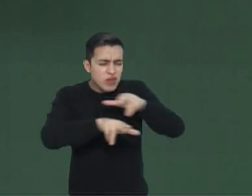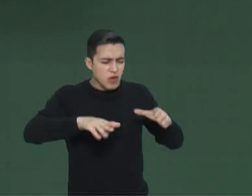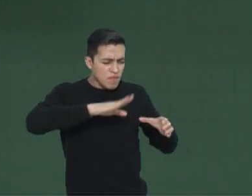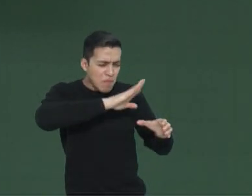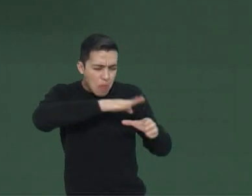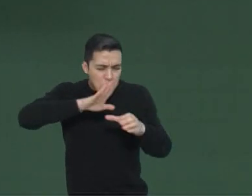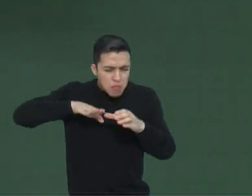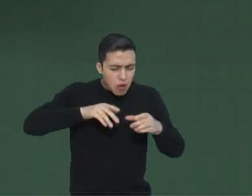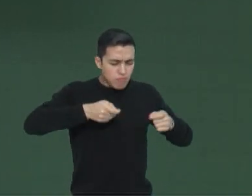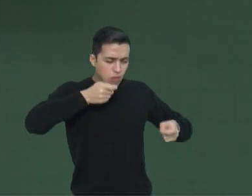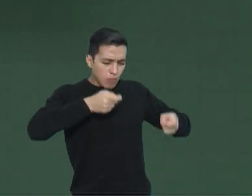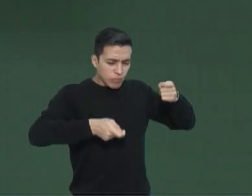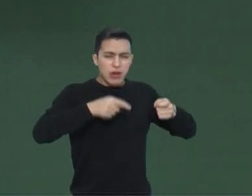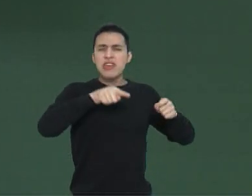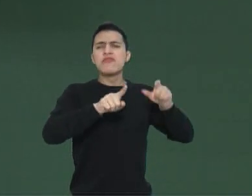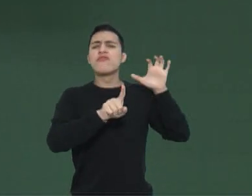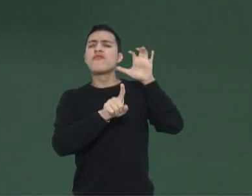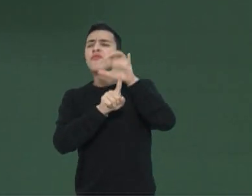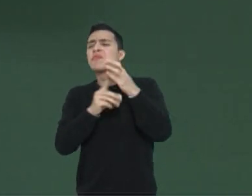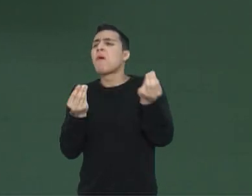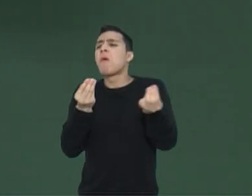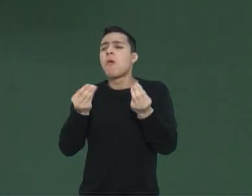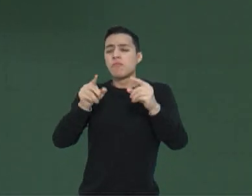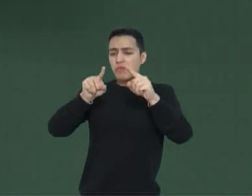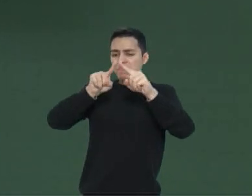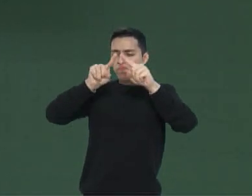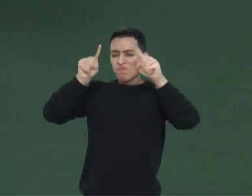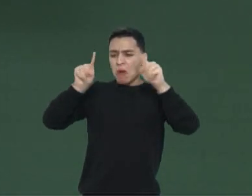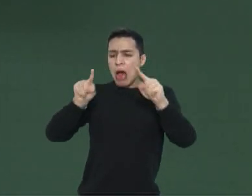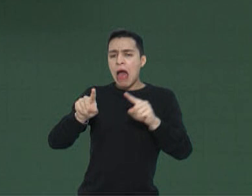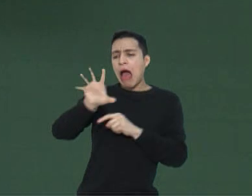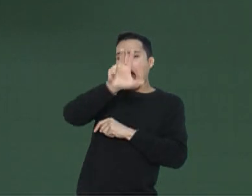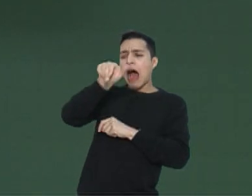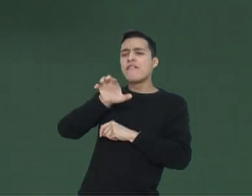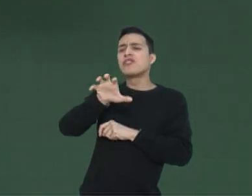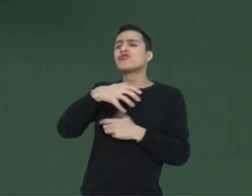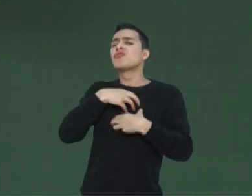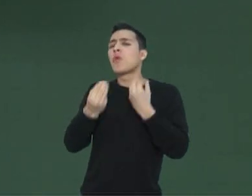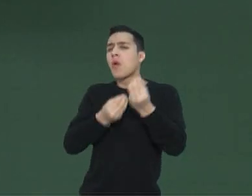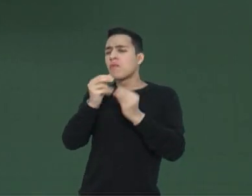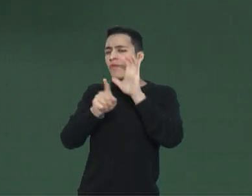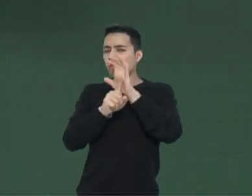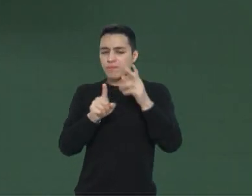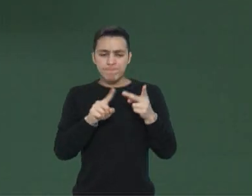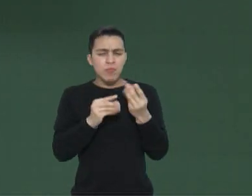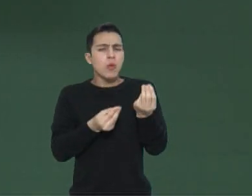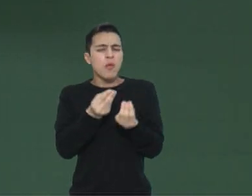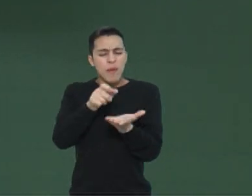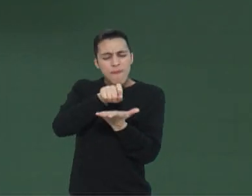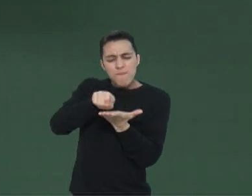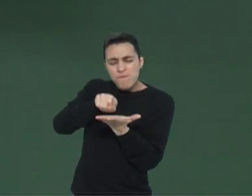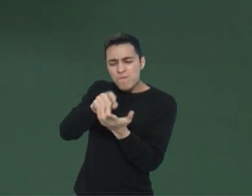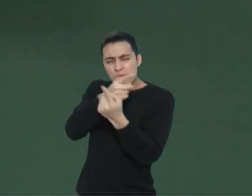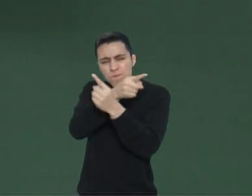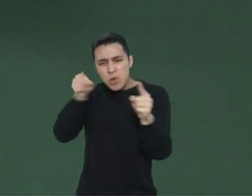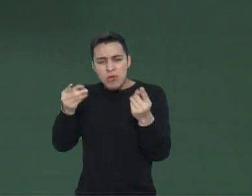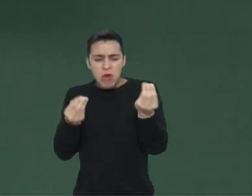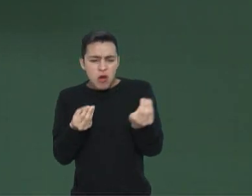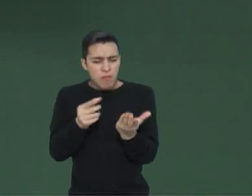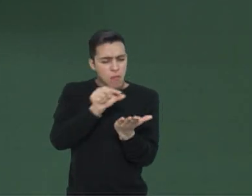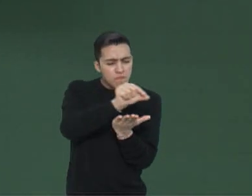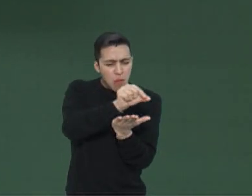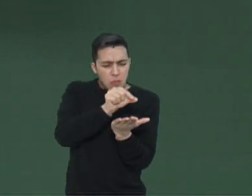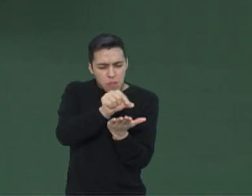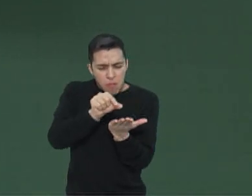percussão influenciam nas tradições africanas, o que é a notação musical, sobre a escrita na